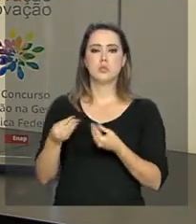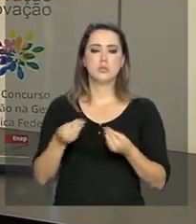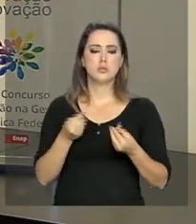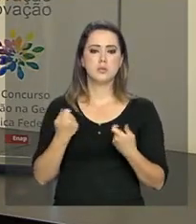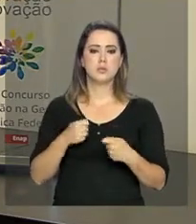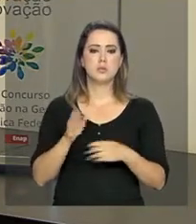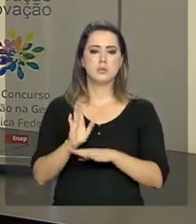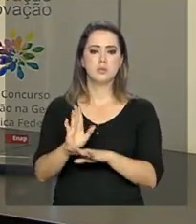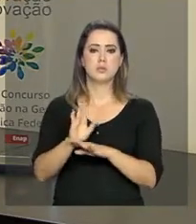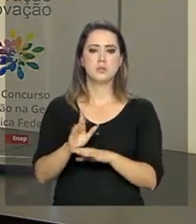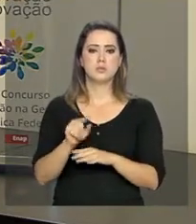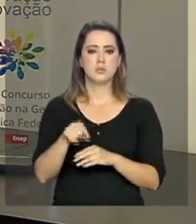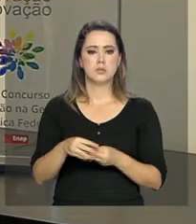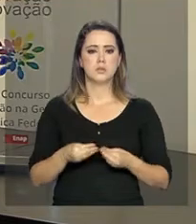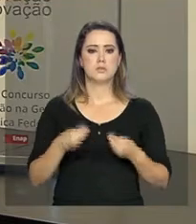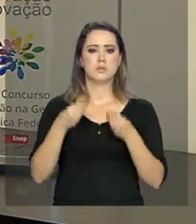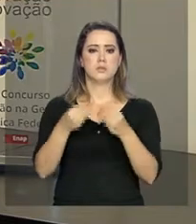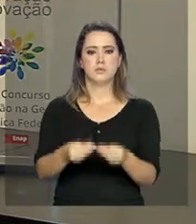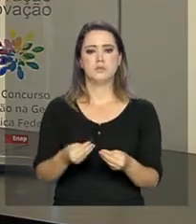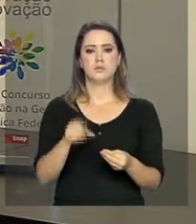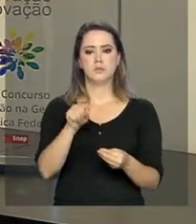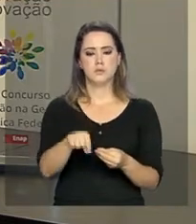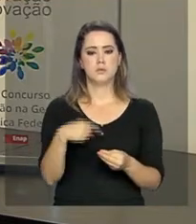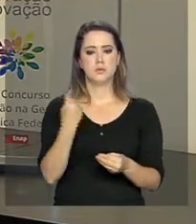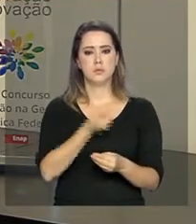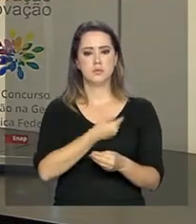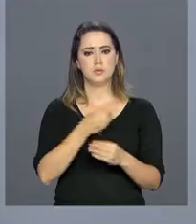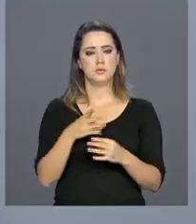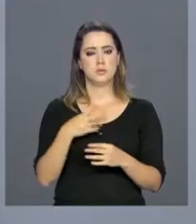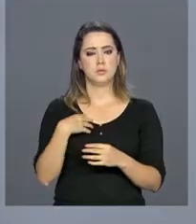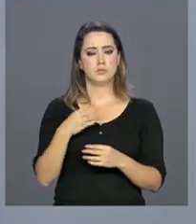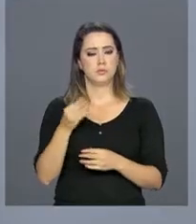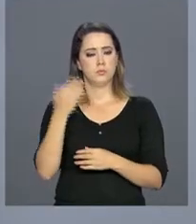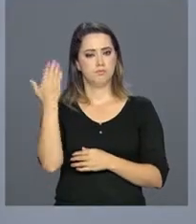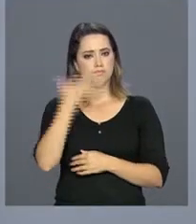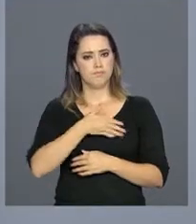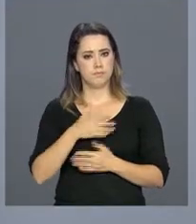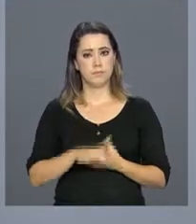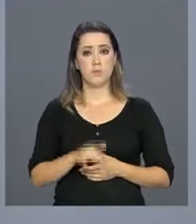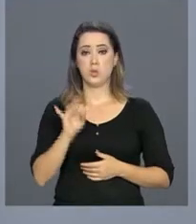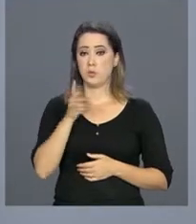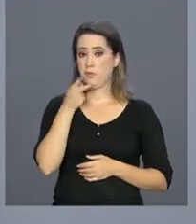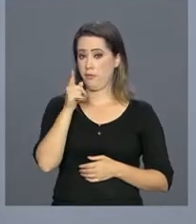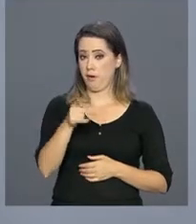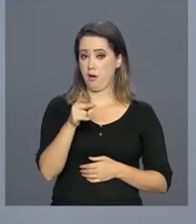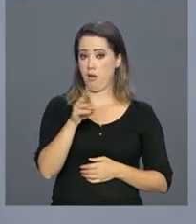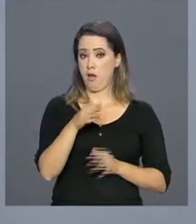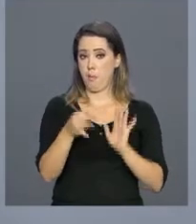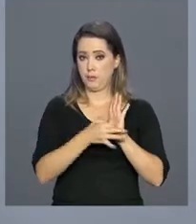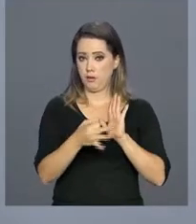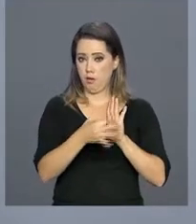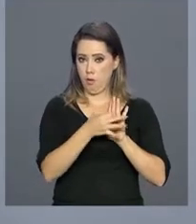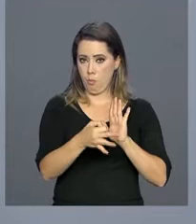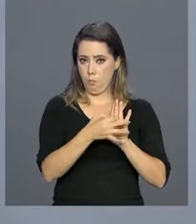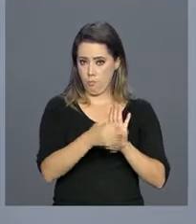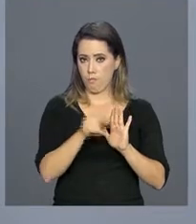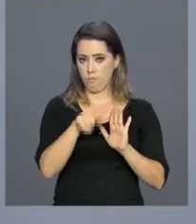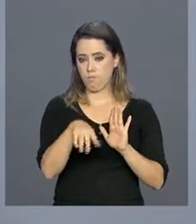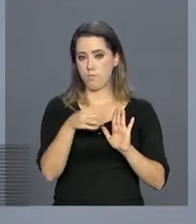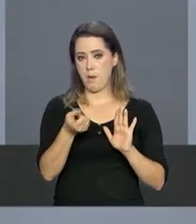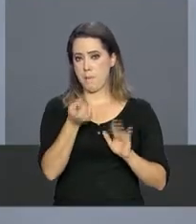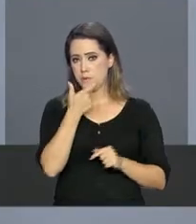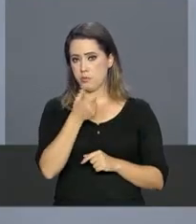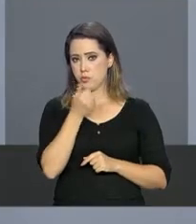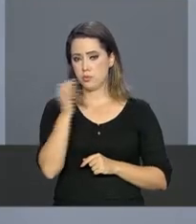que ele pode rodar para que nos ajude avaliar só para reforçar as consultas públicas sobre medicamentos podem